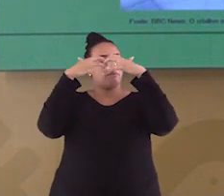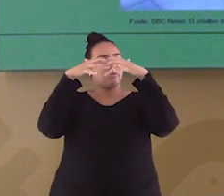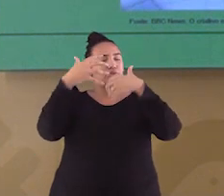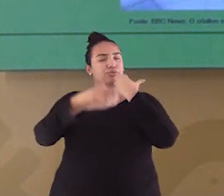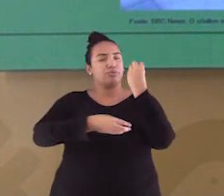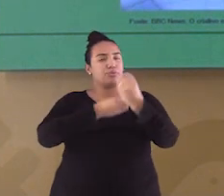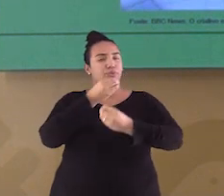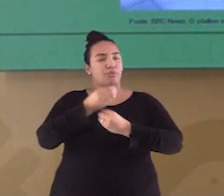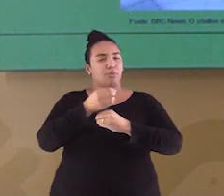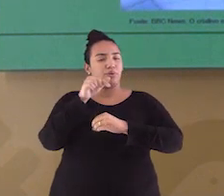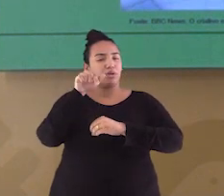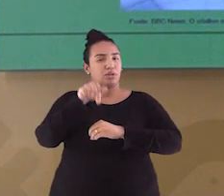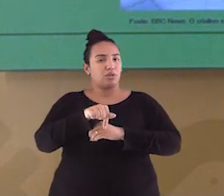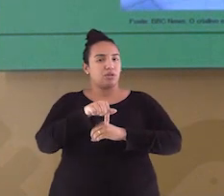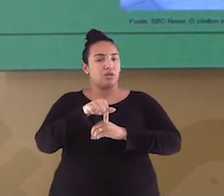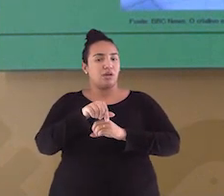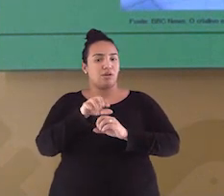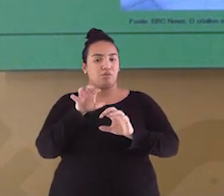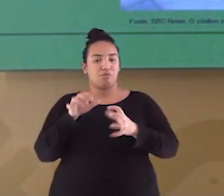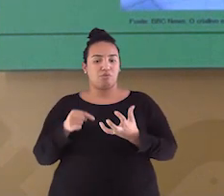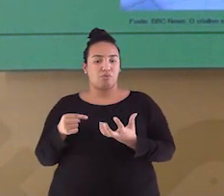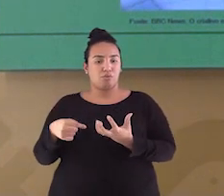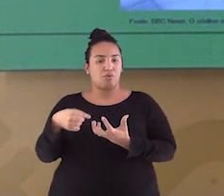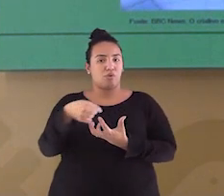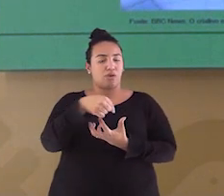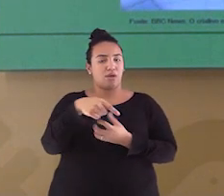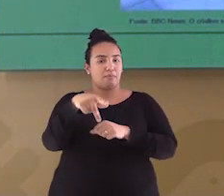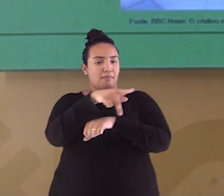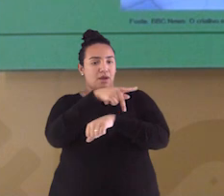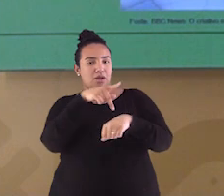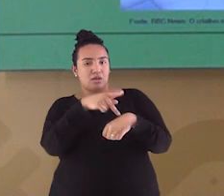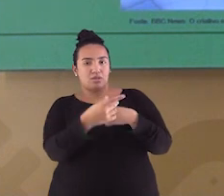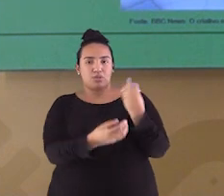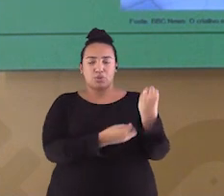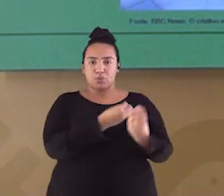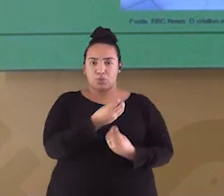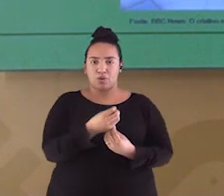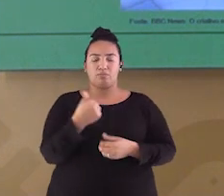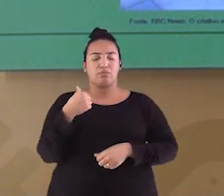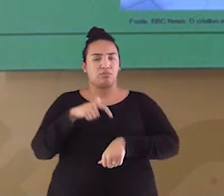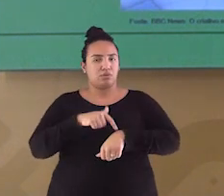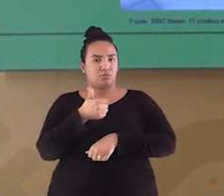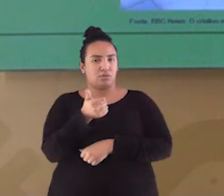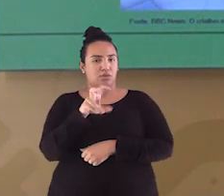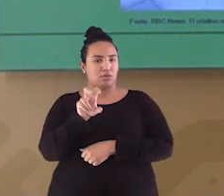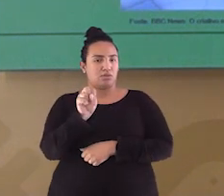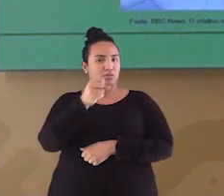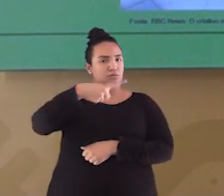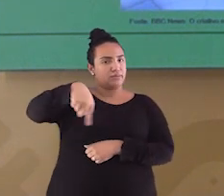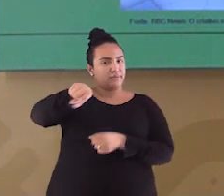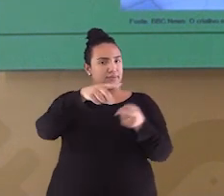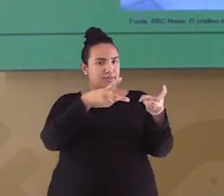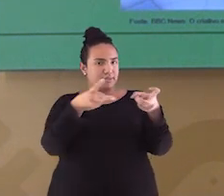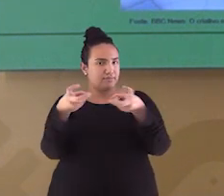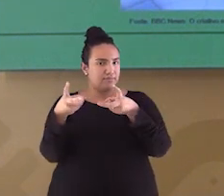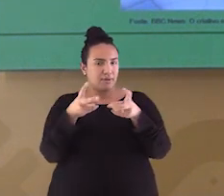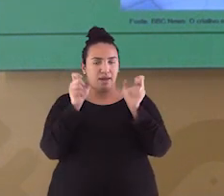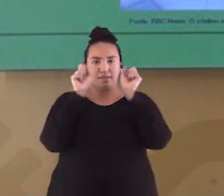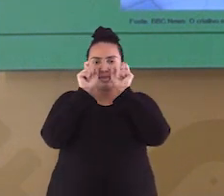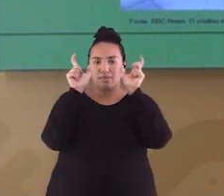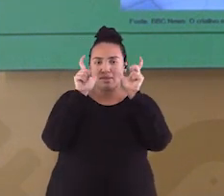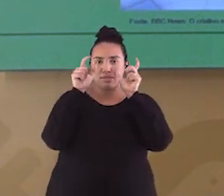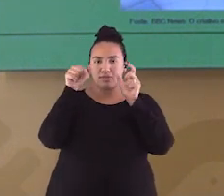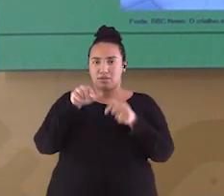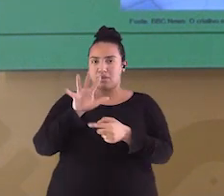localização e proporção entre os continentes e países. Vou dar 15 segundos para você observar atentamente